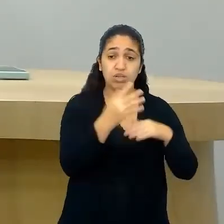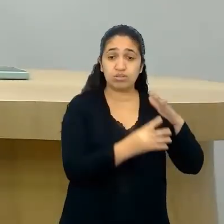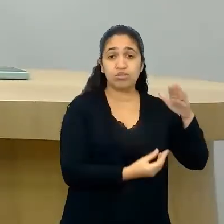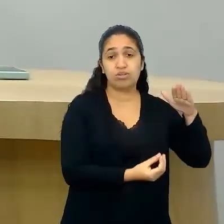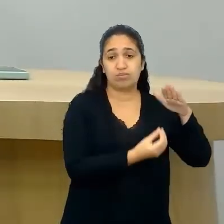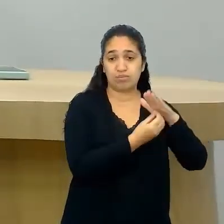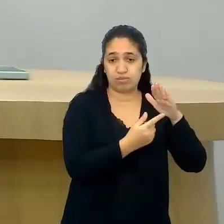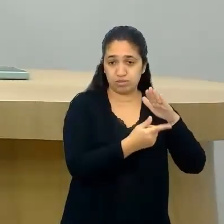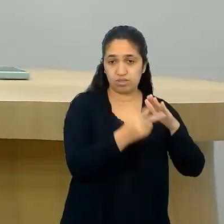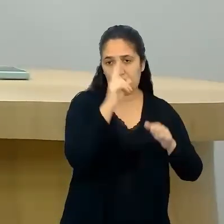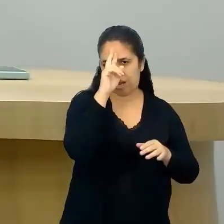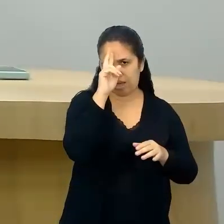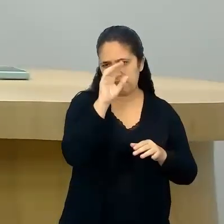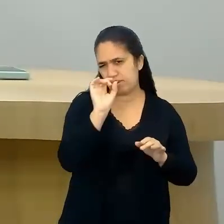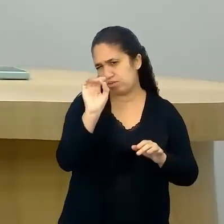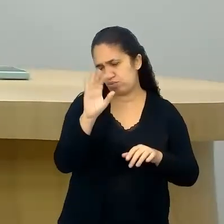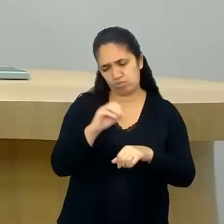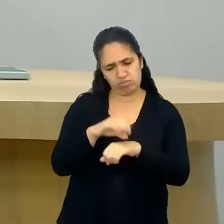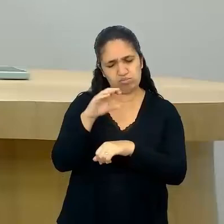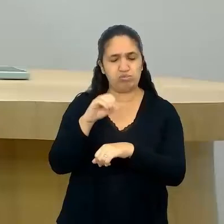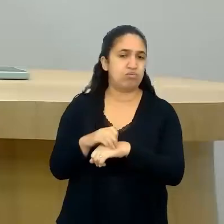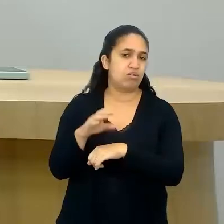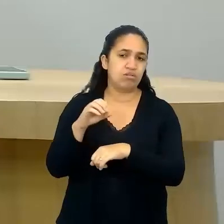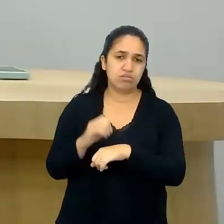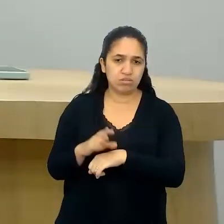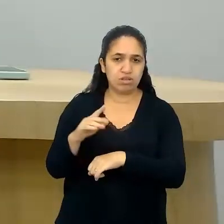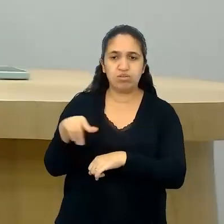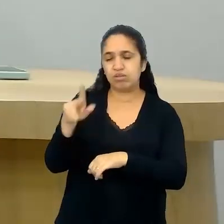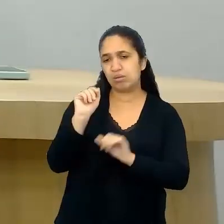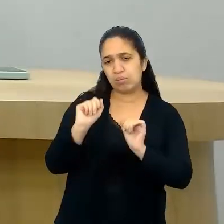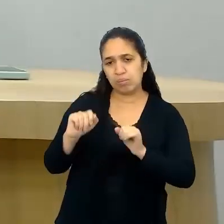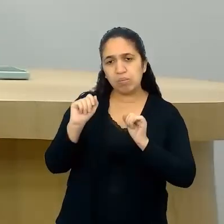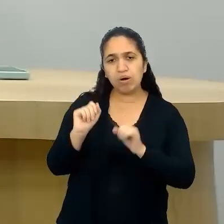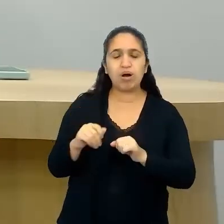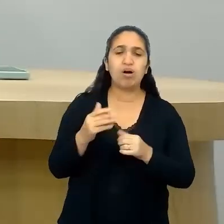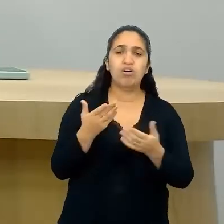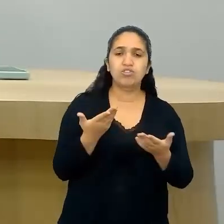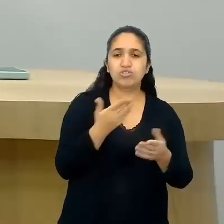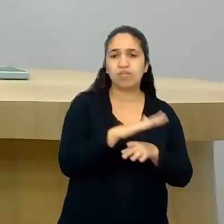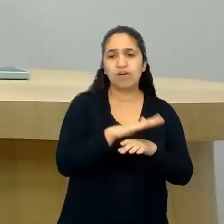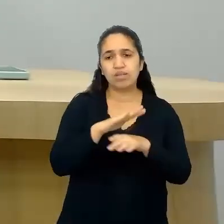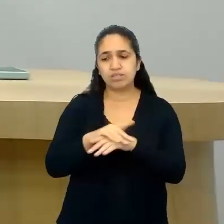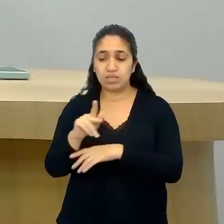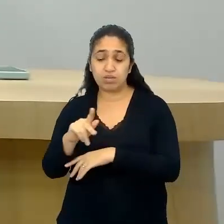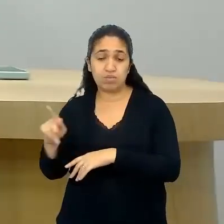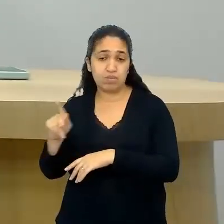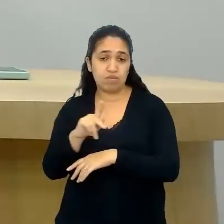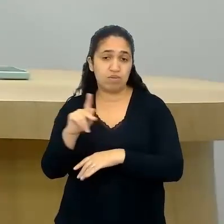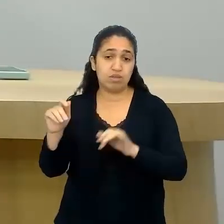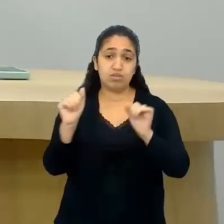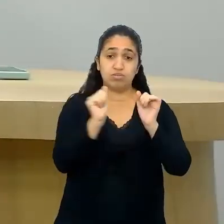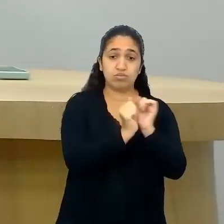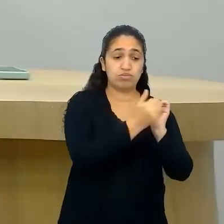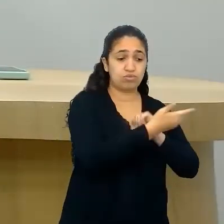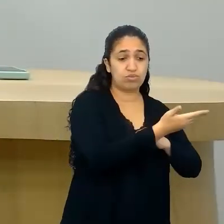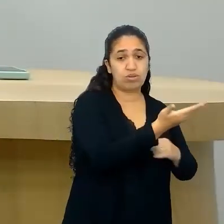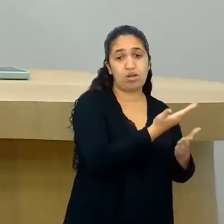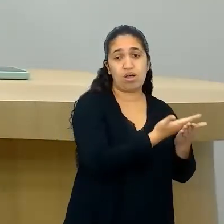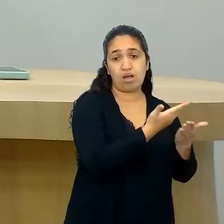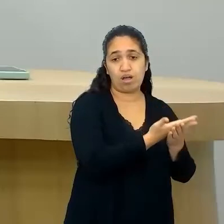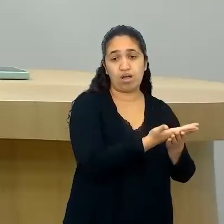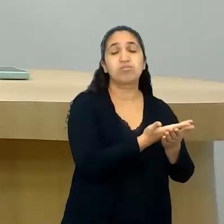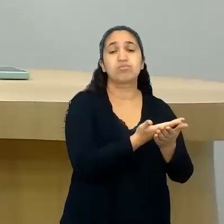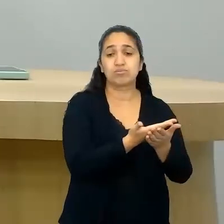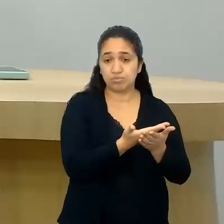sempre lembrando que são sugestões aí que podem ser trabalhadas aí, né, o professor, né, junto com os seus alunos